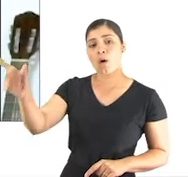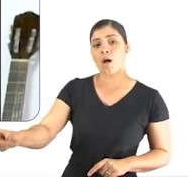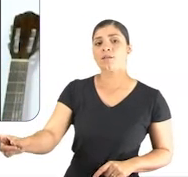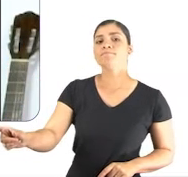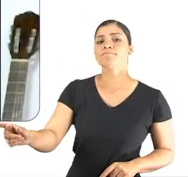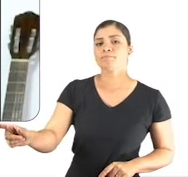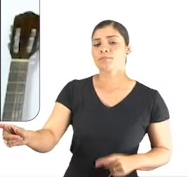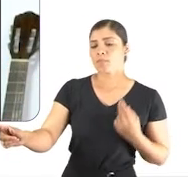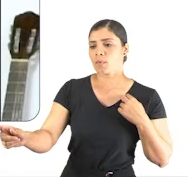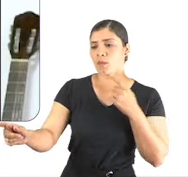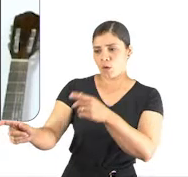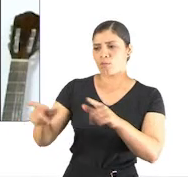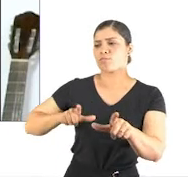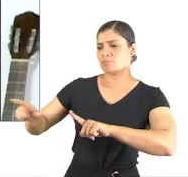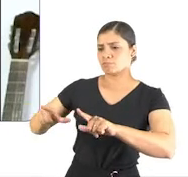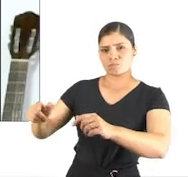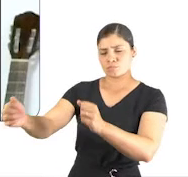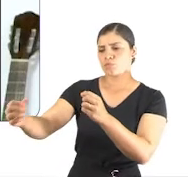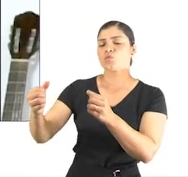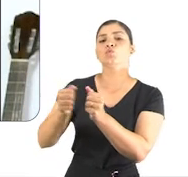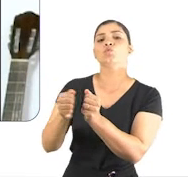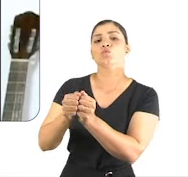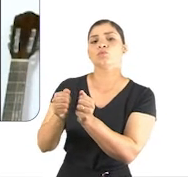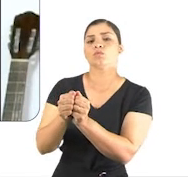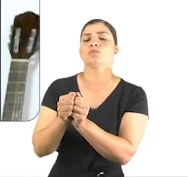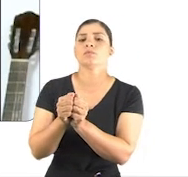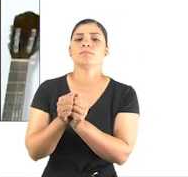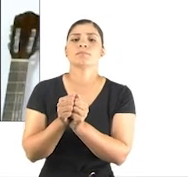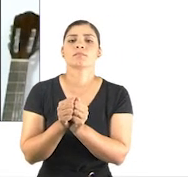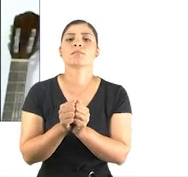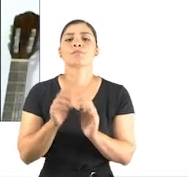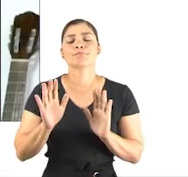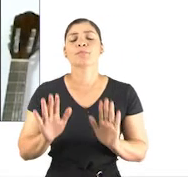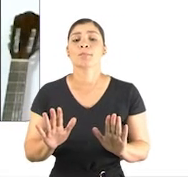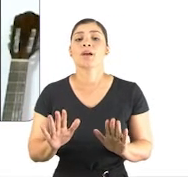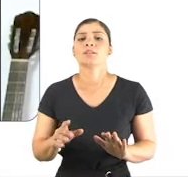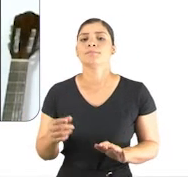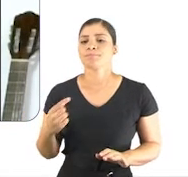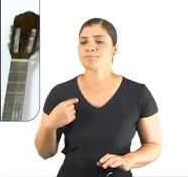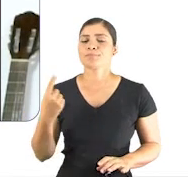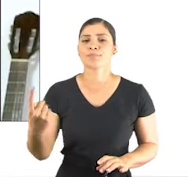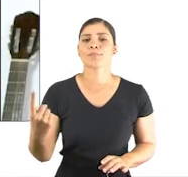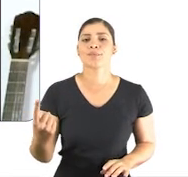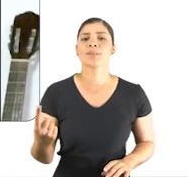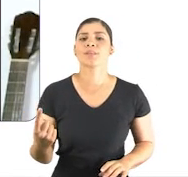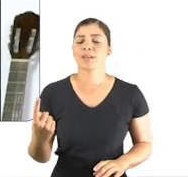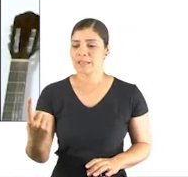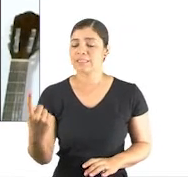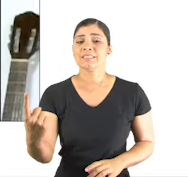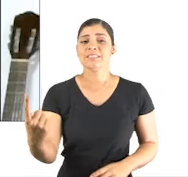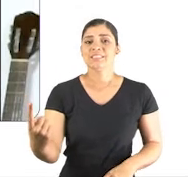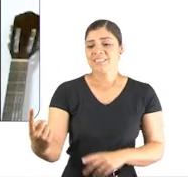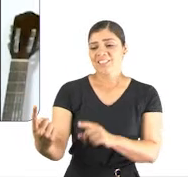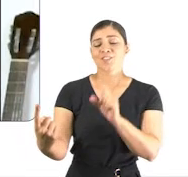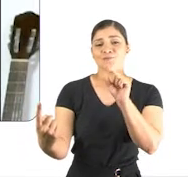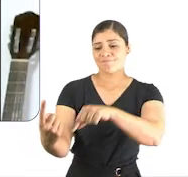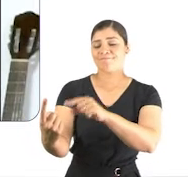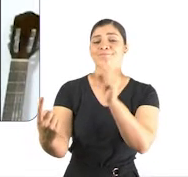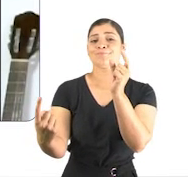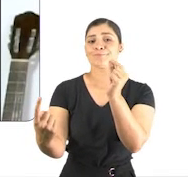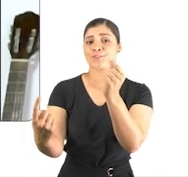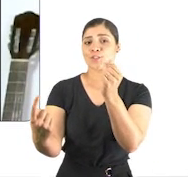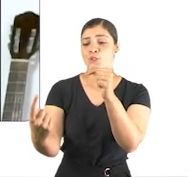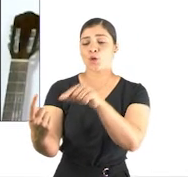esse engajamento, infelizmente, vem da pior parte, né? Que é a hora que ele sente a dor dele no bolso, né?